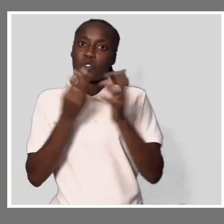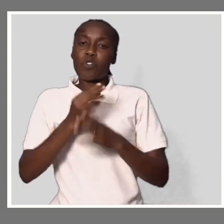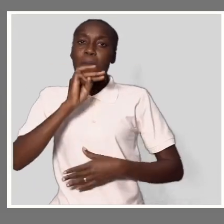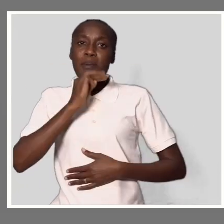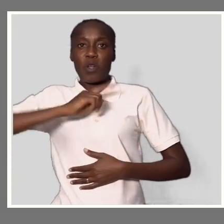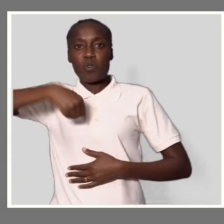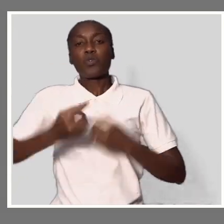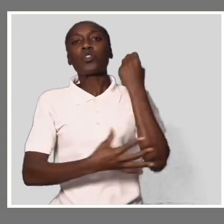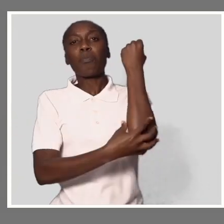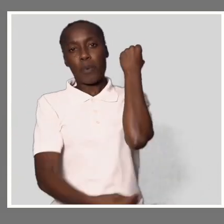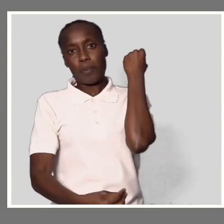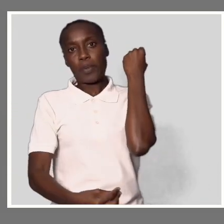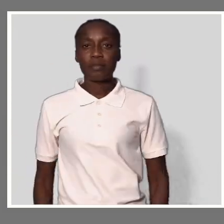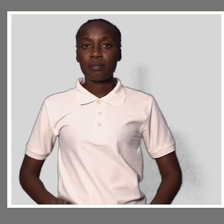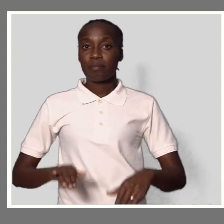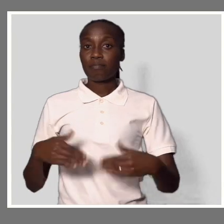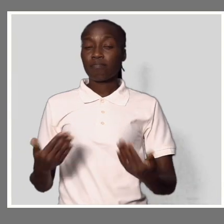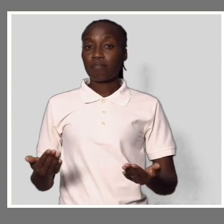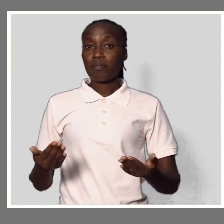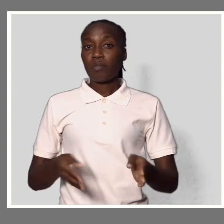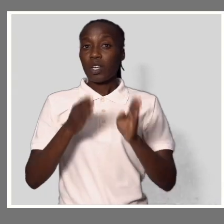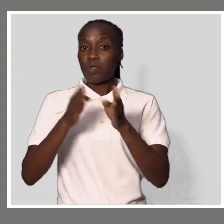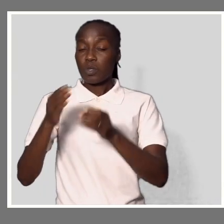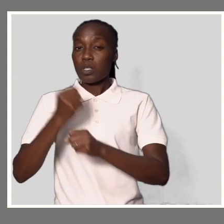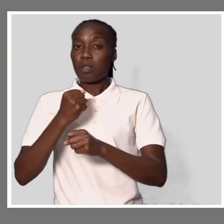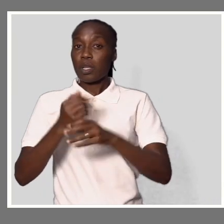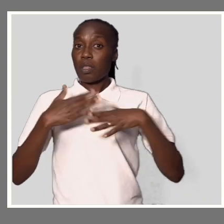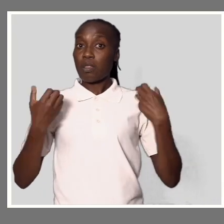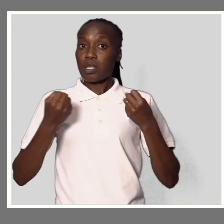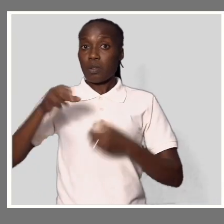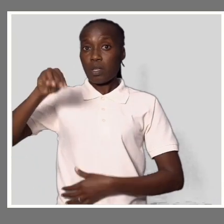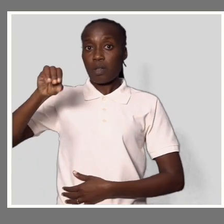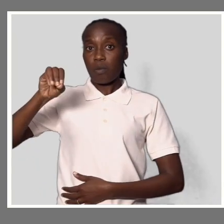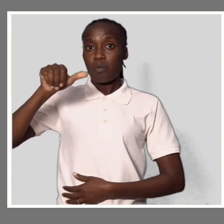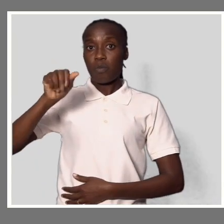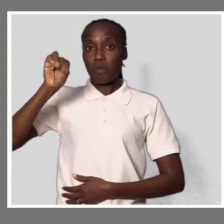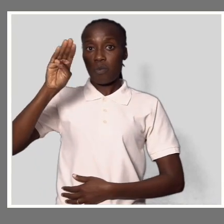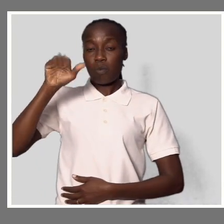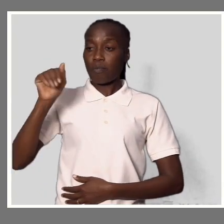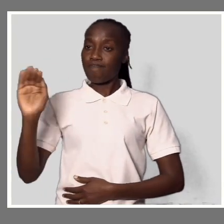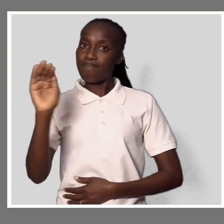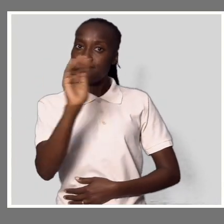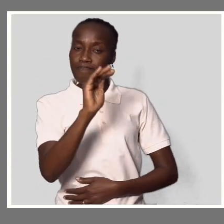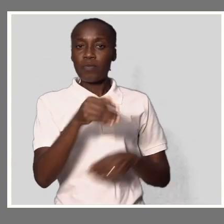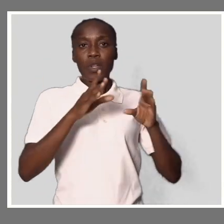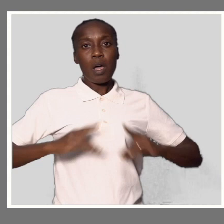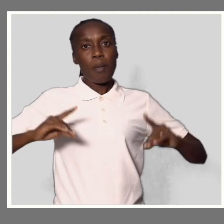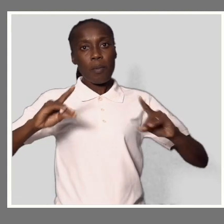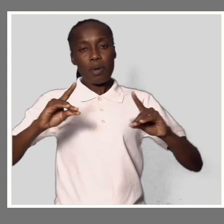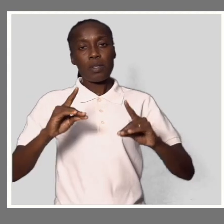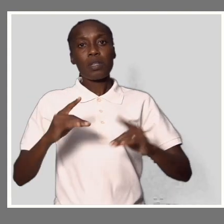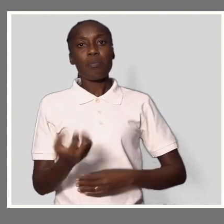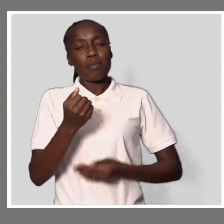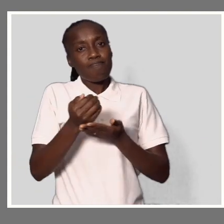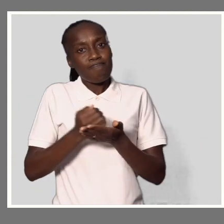órfãs aqui em Curumana. As autoridades de saúde em Moamba apelam à população a racionalizar os recursos